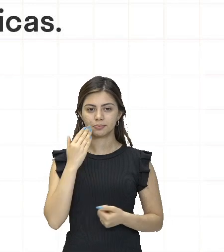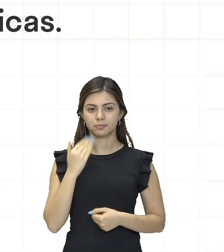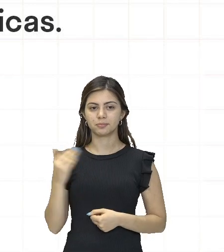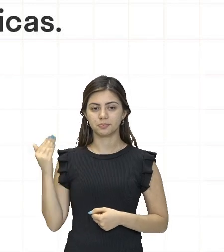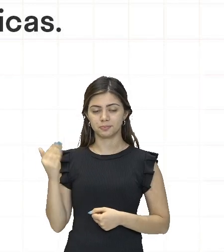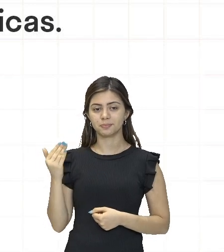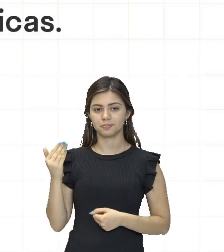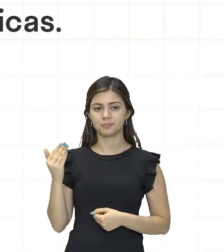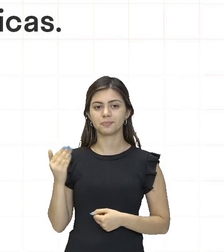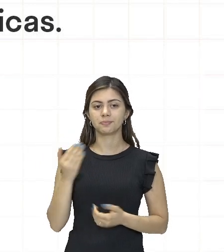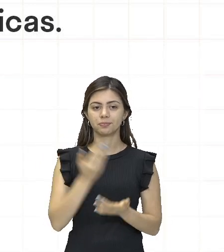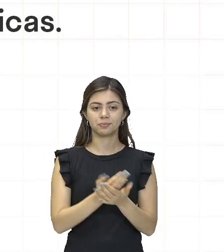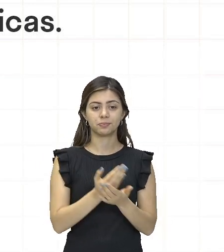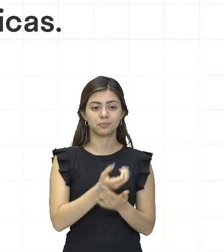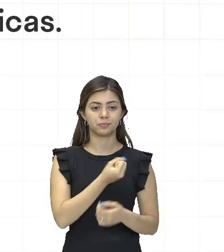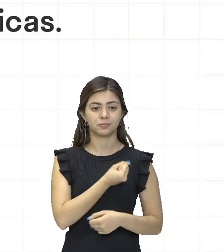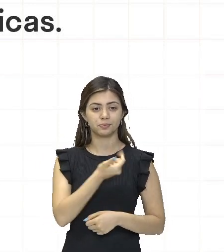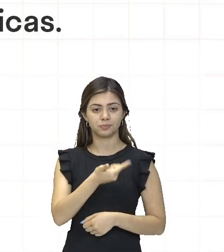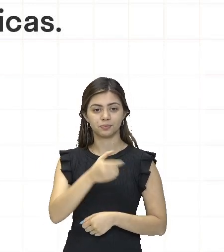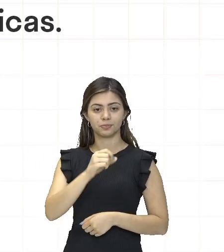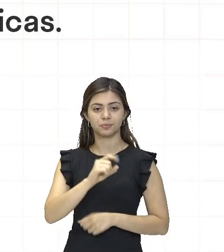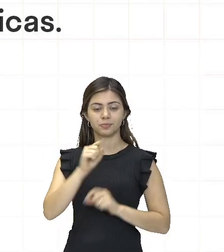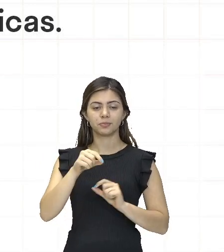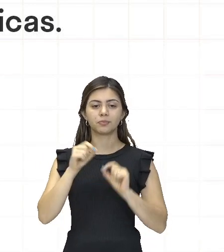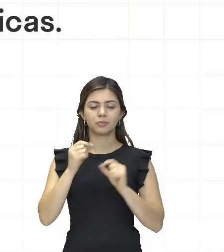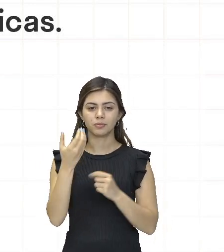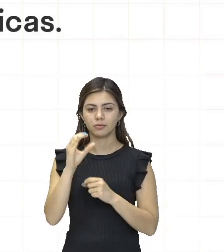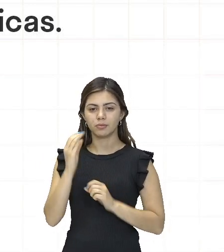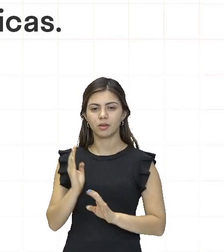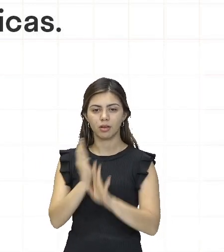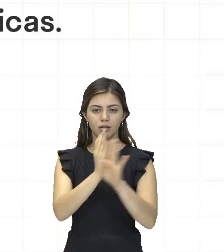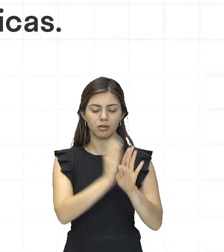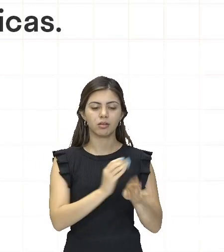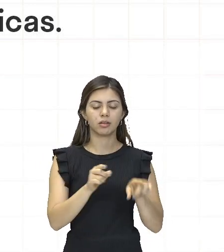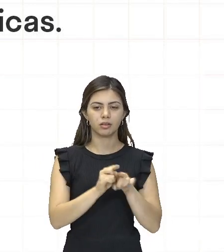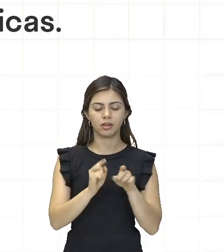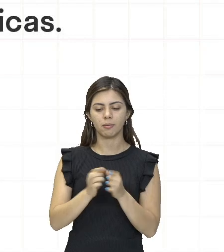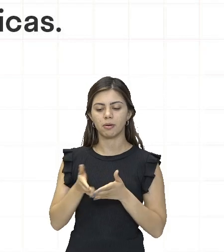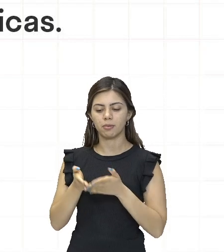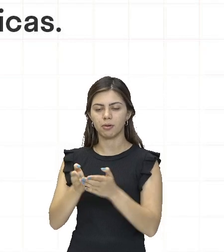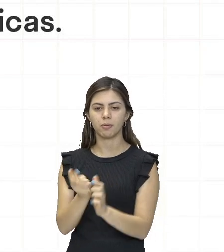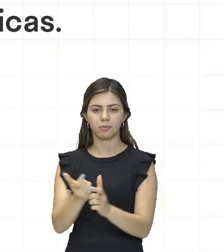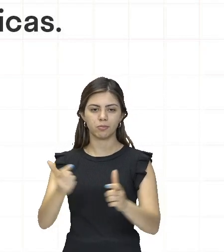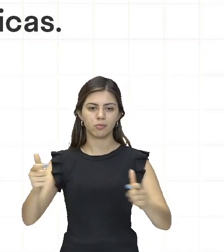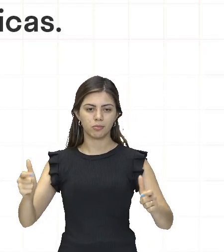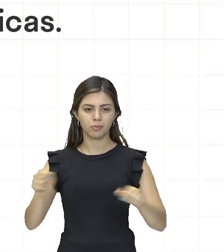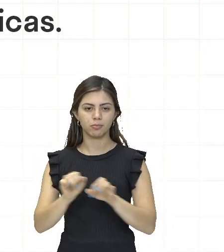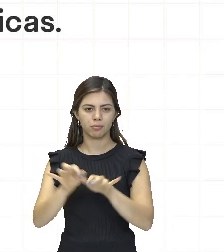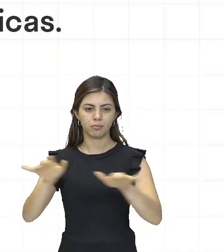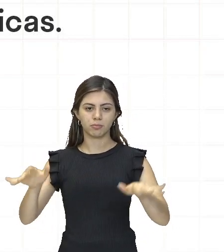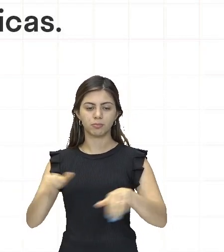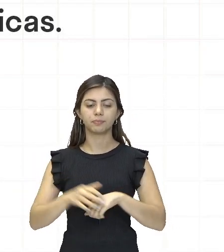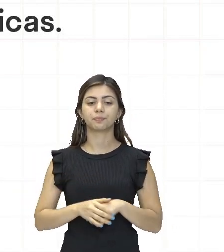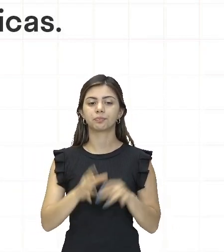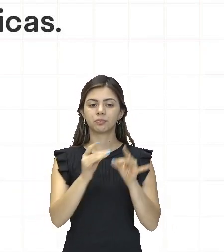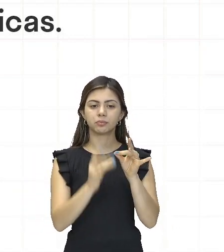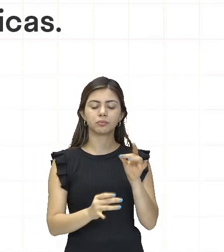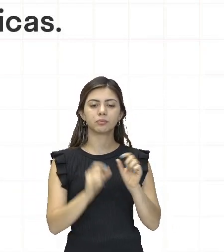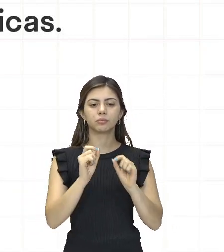Objeto de conhecimento da aula 20, as descobertas científicas e a expansão marítima, com o